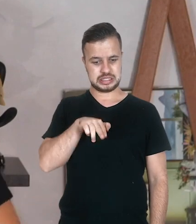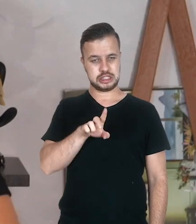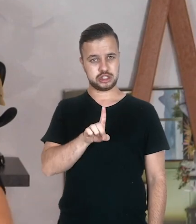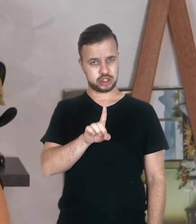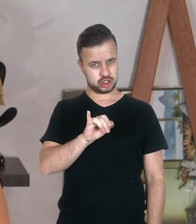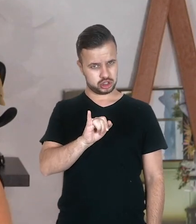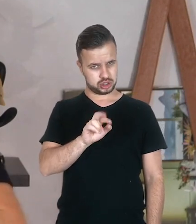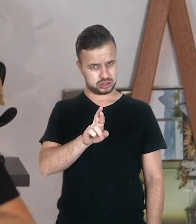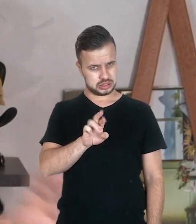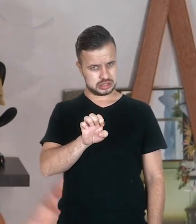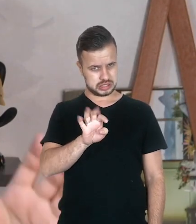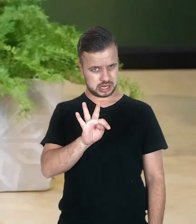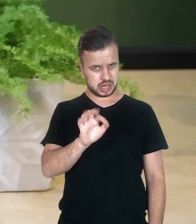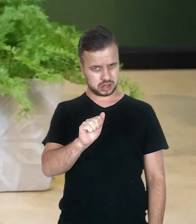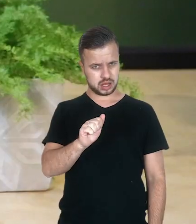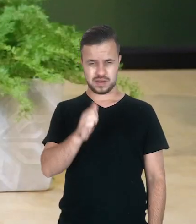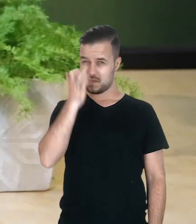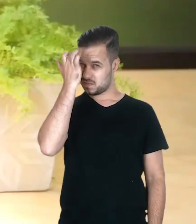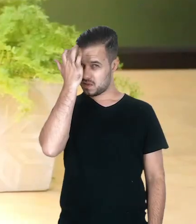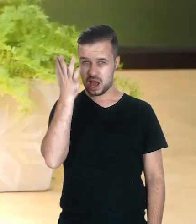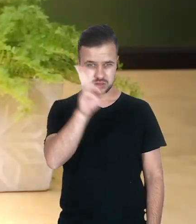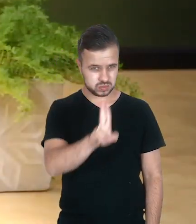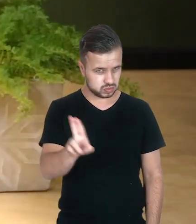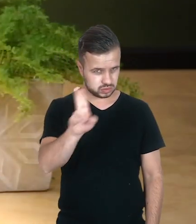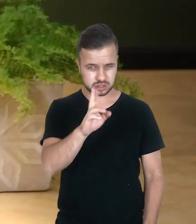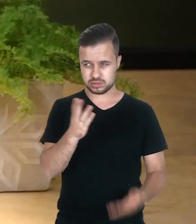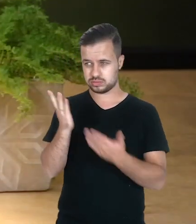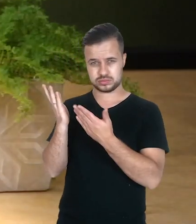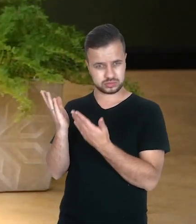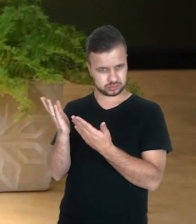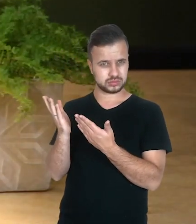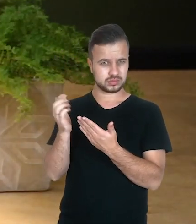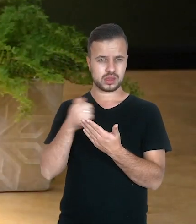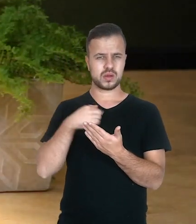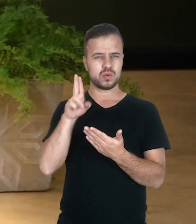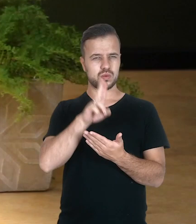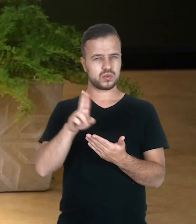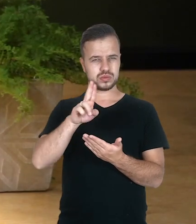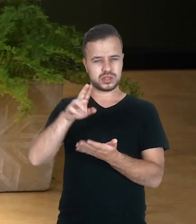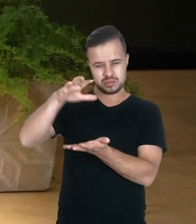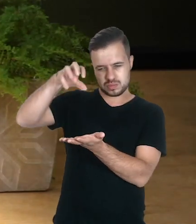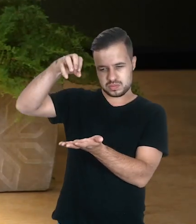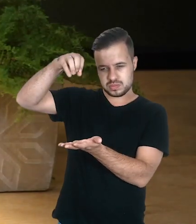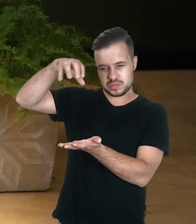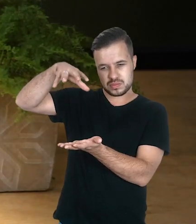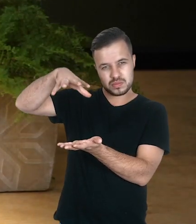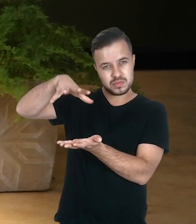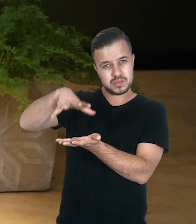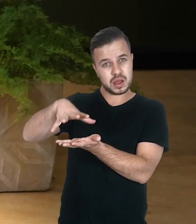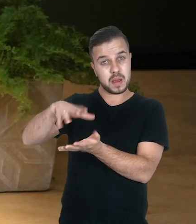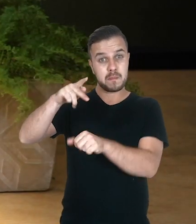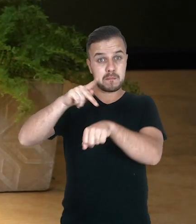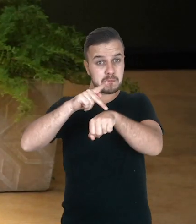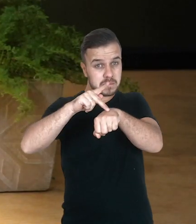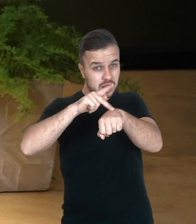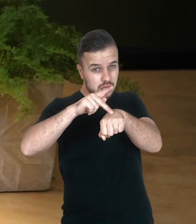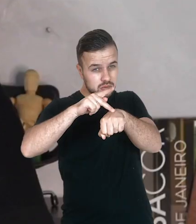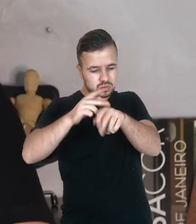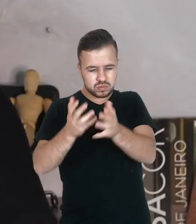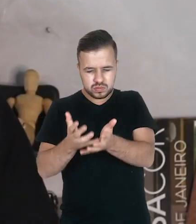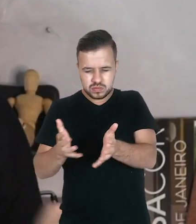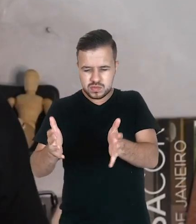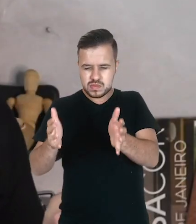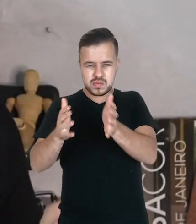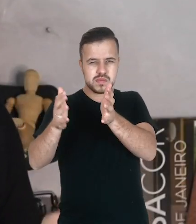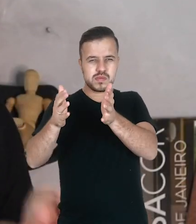aplicar e já muda por completo a cara da decoração. Eu utilizei aqui esse abajur todo preto, corpo de cerâmica, cúpula de tecido,